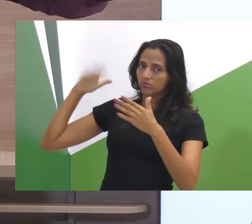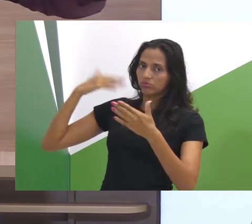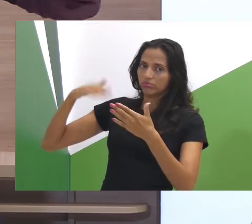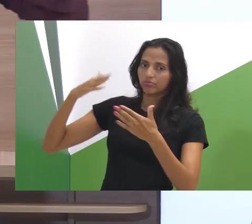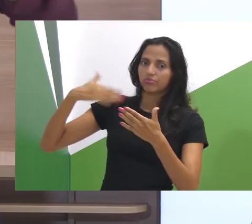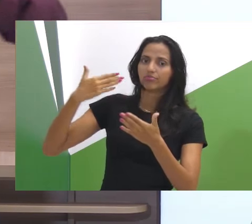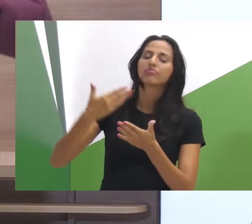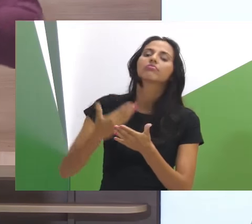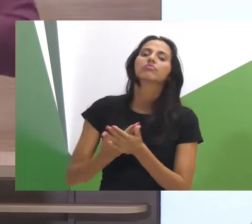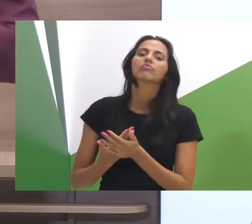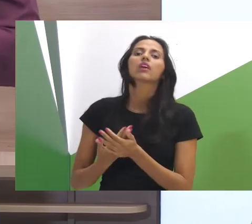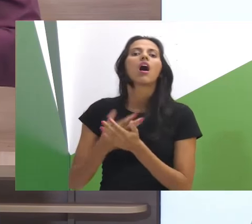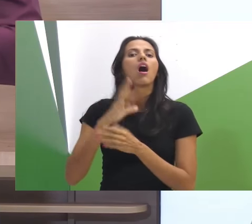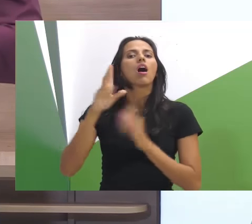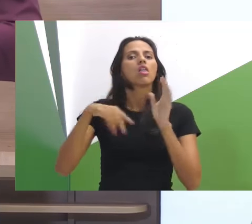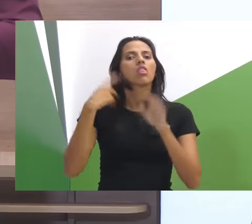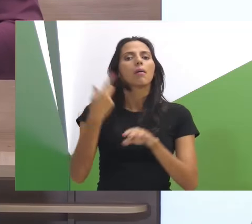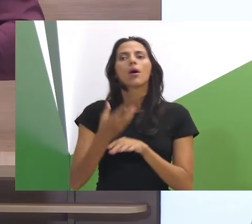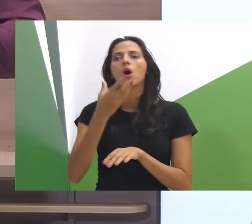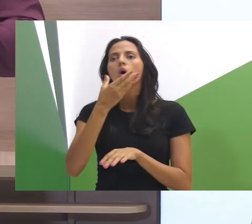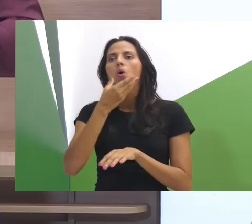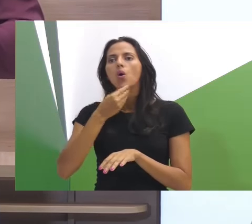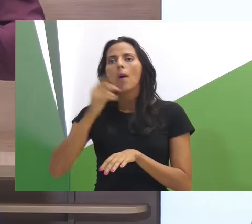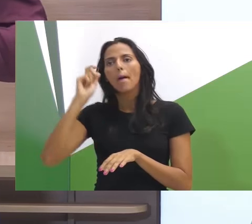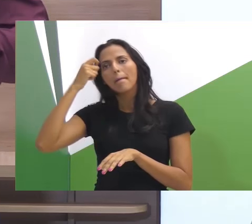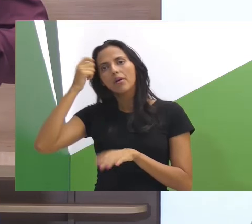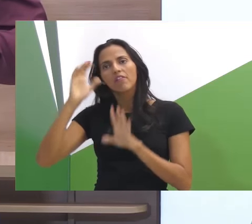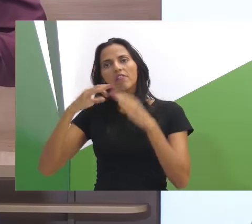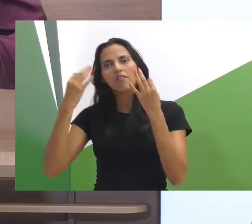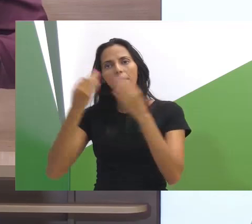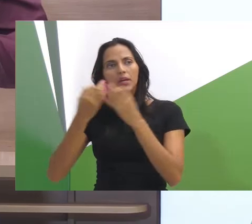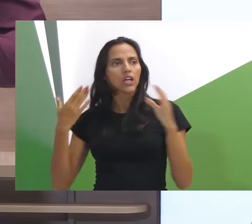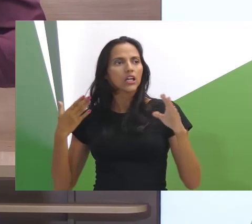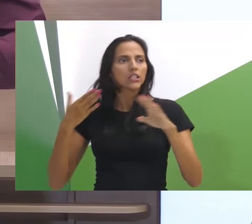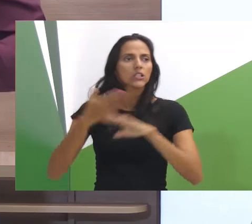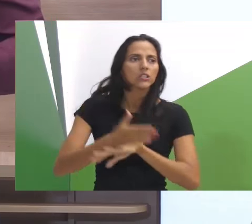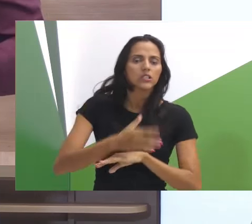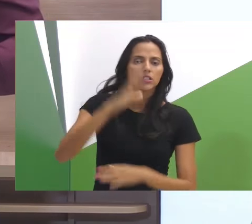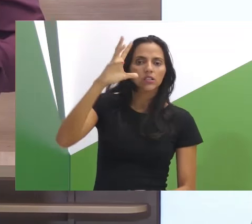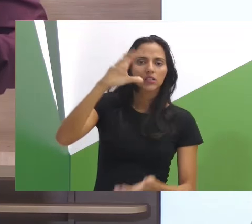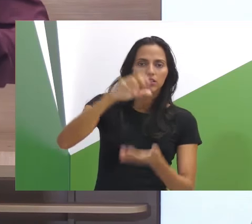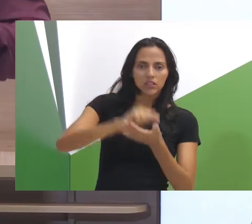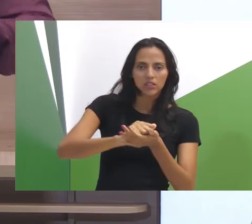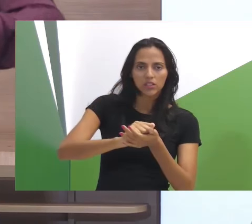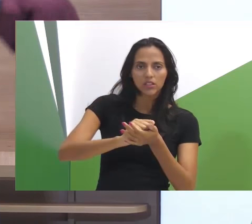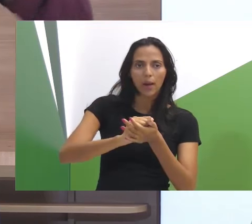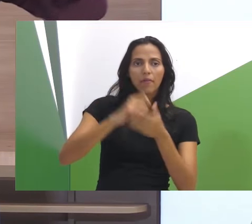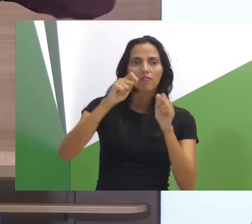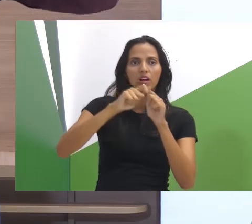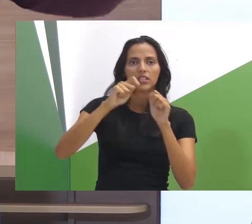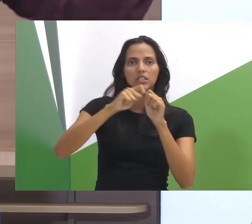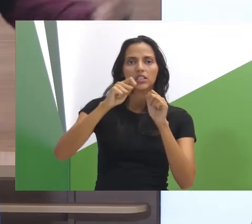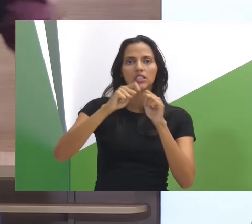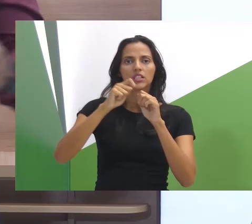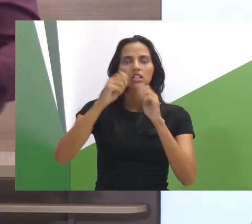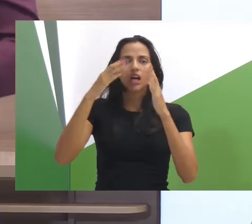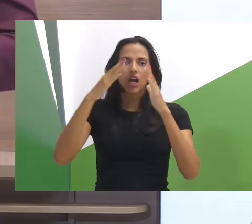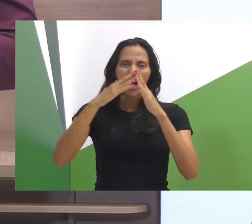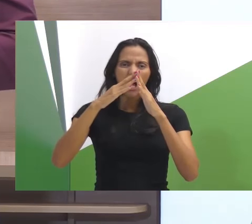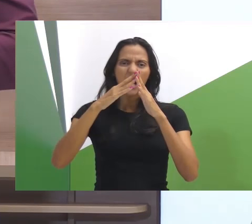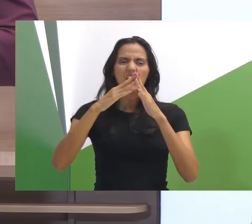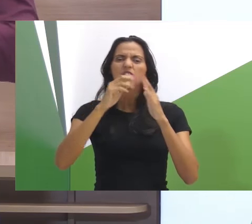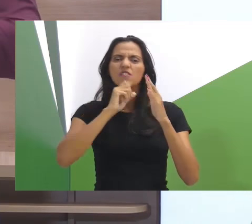periféricos que foram criados, onde esses negros avançaram, como os morros cariocas, as periferias das grandes cidades